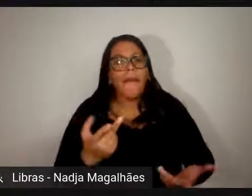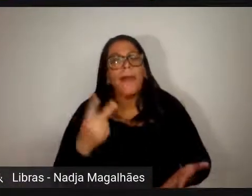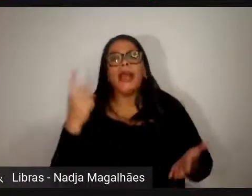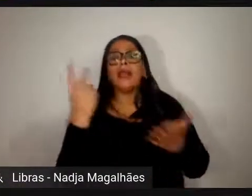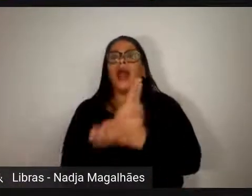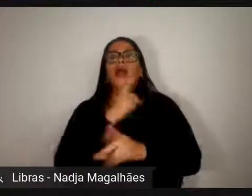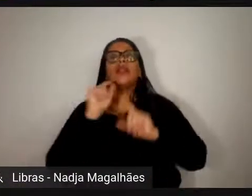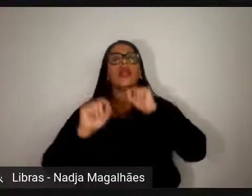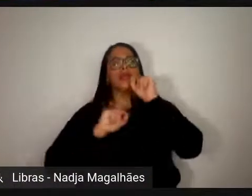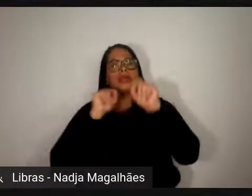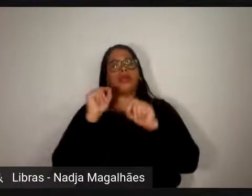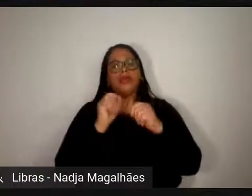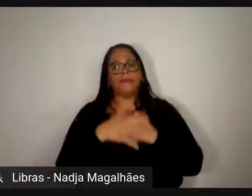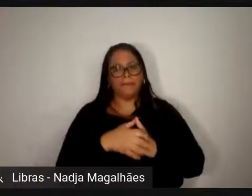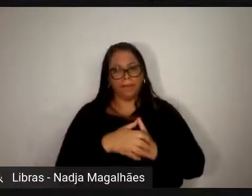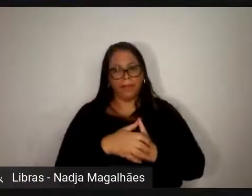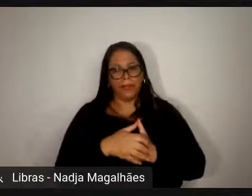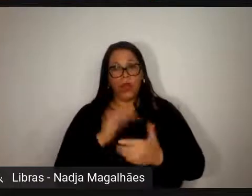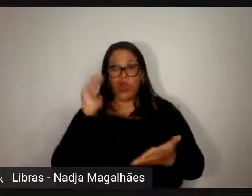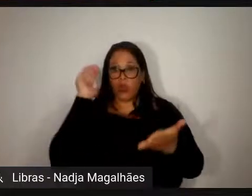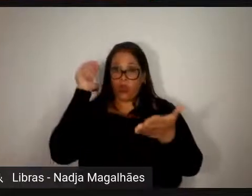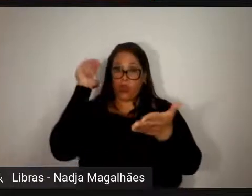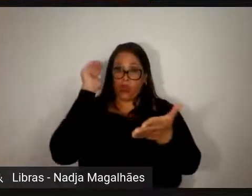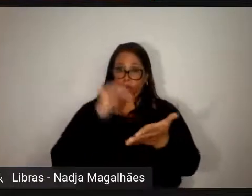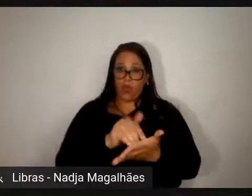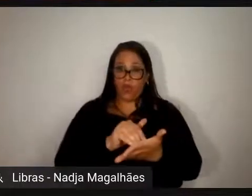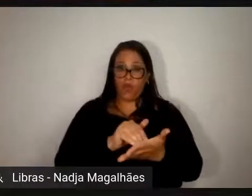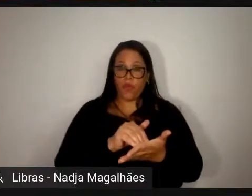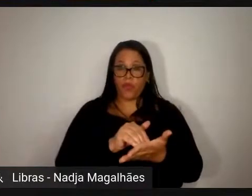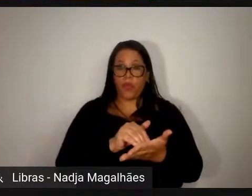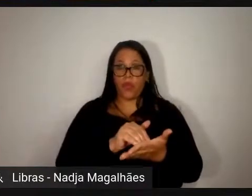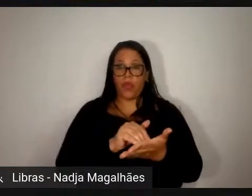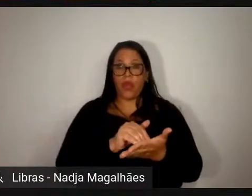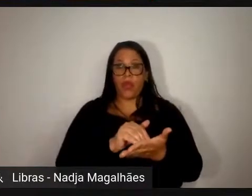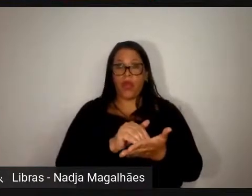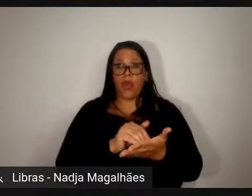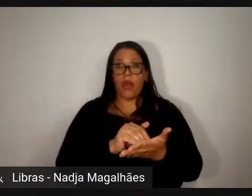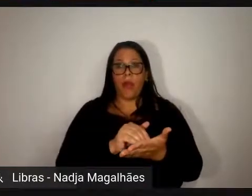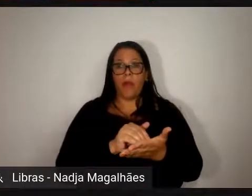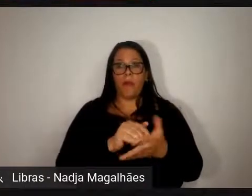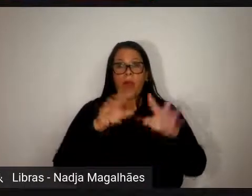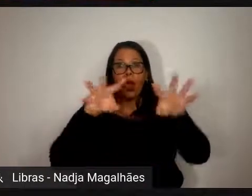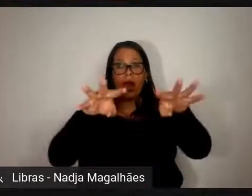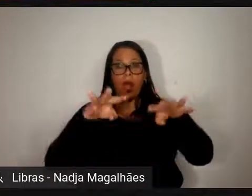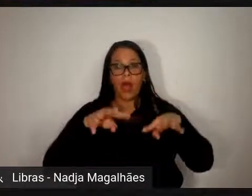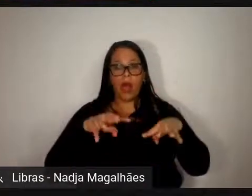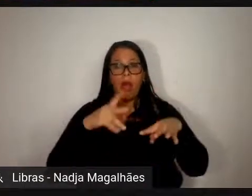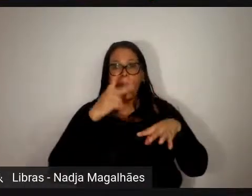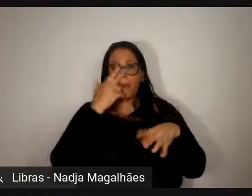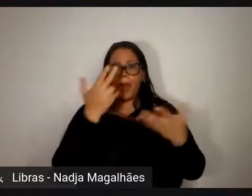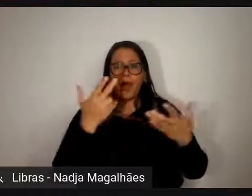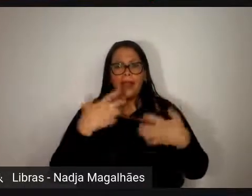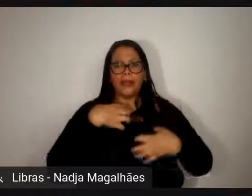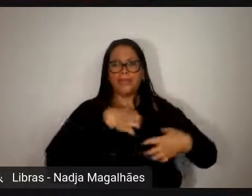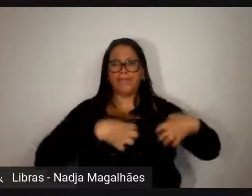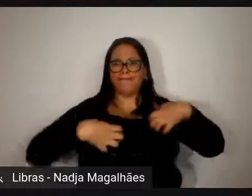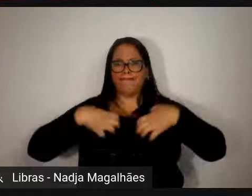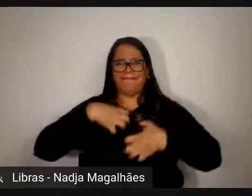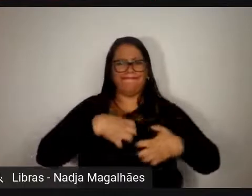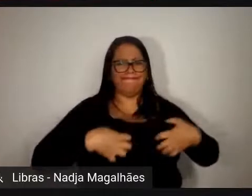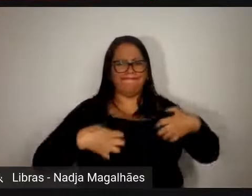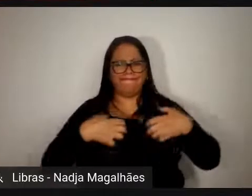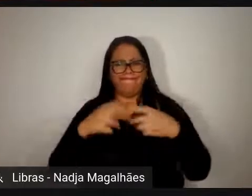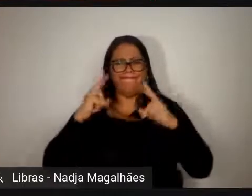mostrando para a gente, né? Que, no final das contas, a sessão em si, ela acaba até incomodando quem está acostumado a